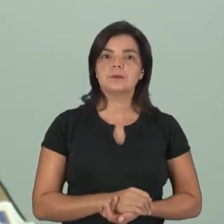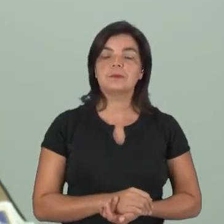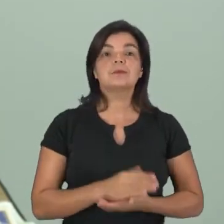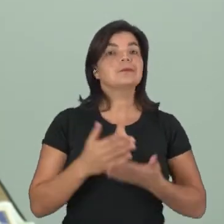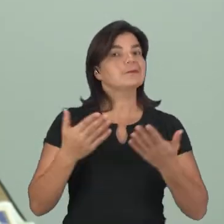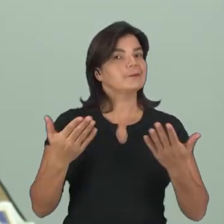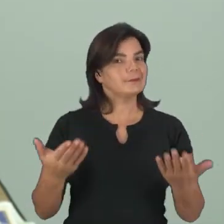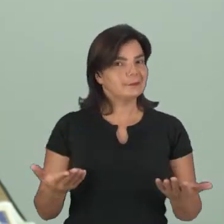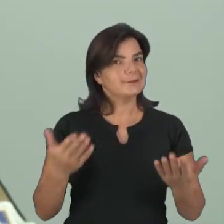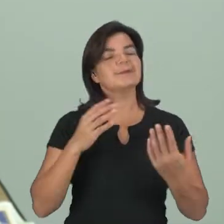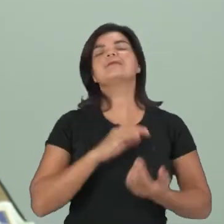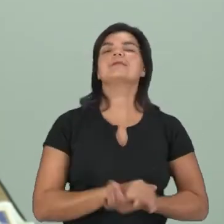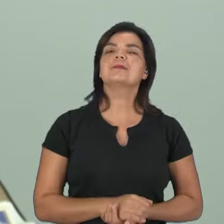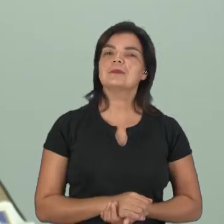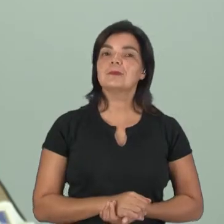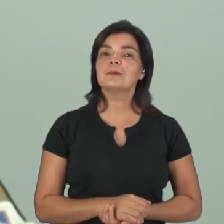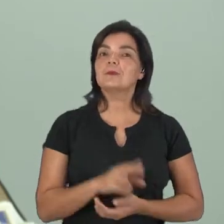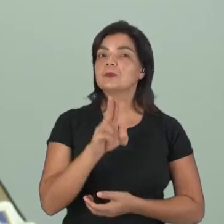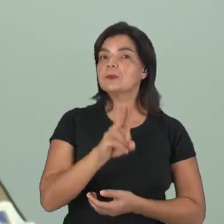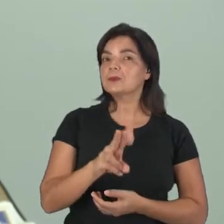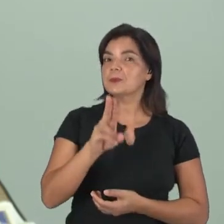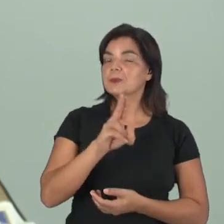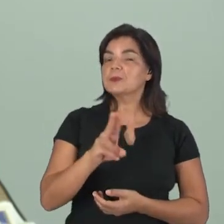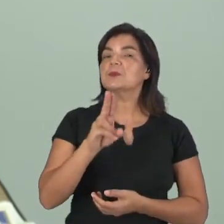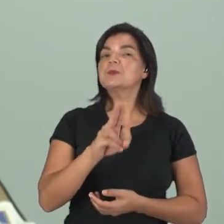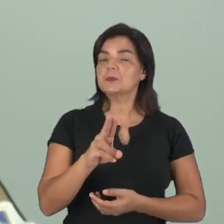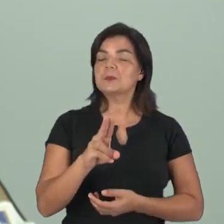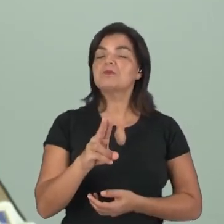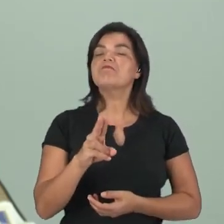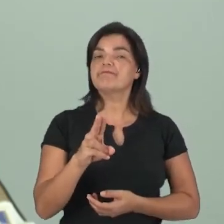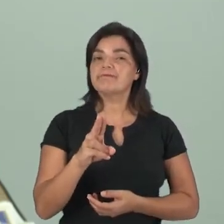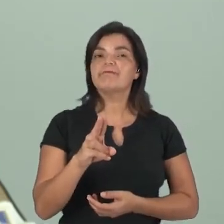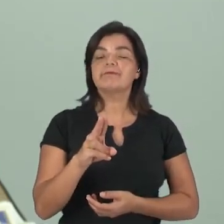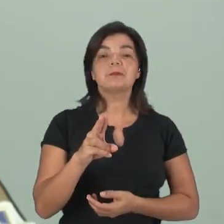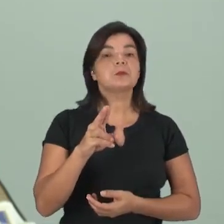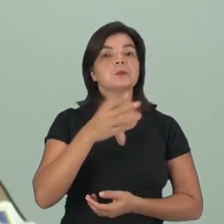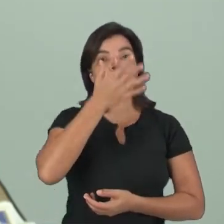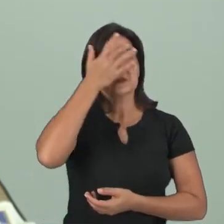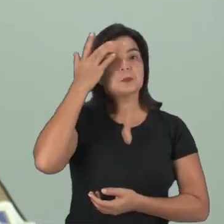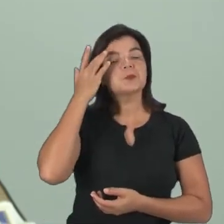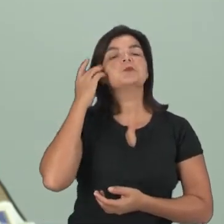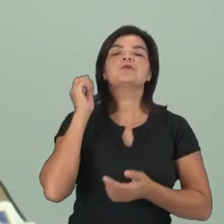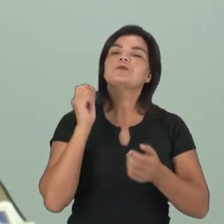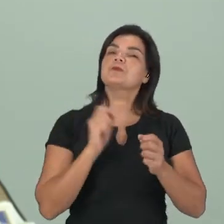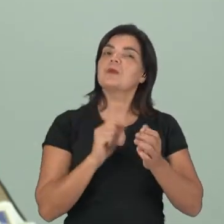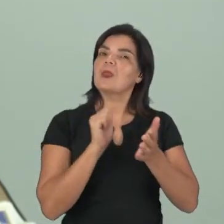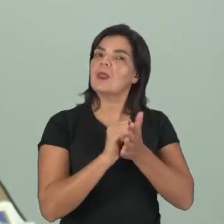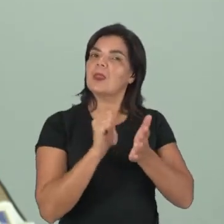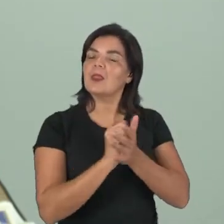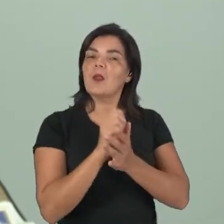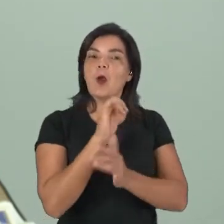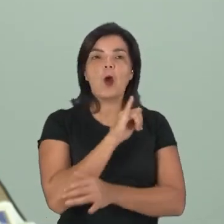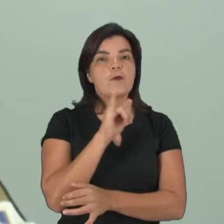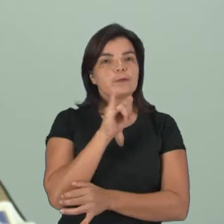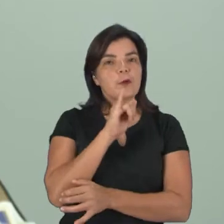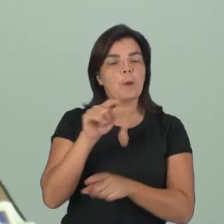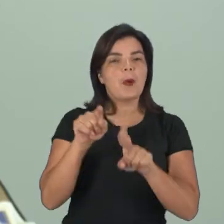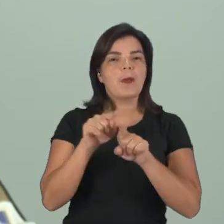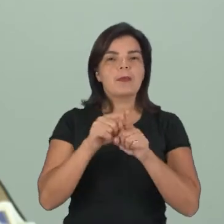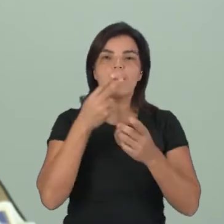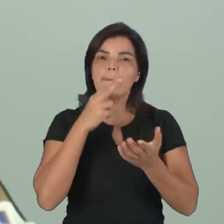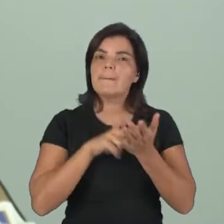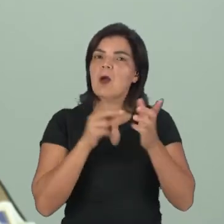a nós encontramos um que utilizamos muito Muitas pessoas deixam recadinhos deixam